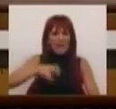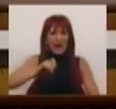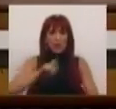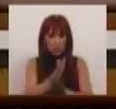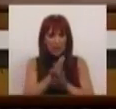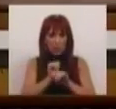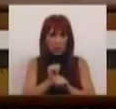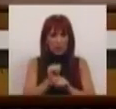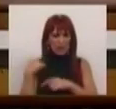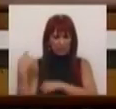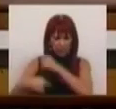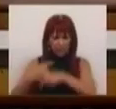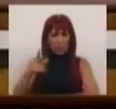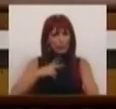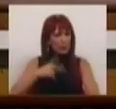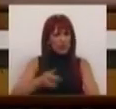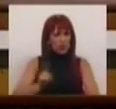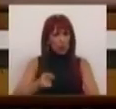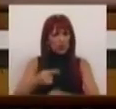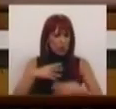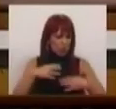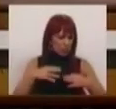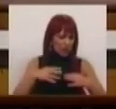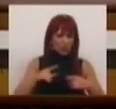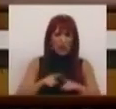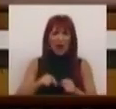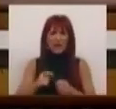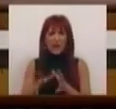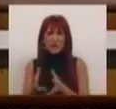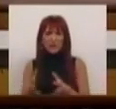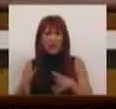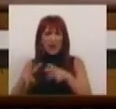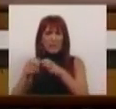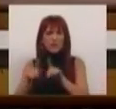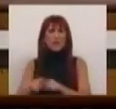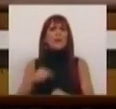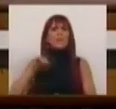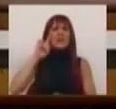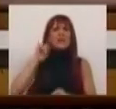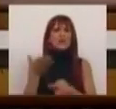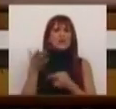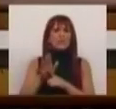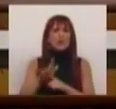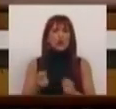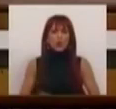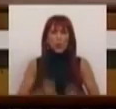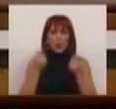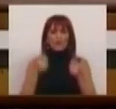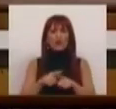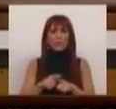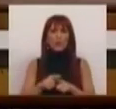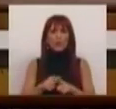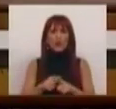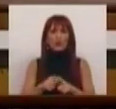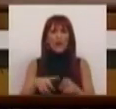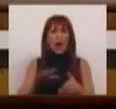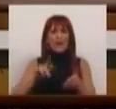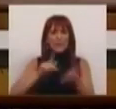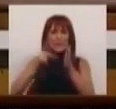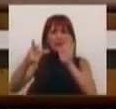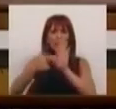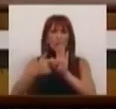dos setores tradicionais portugueses, dos têxteis à cerâmica. Sobretudo no caso dos investimentos nos centros